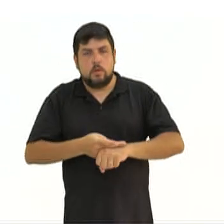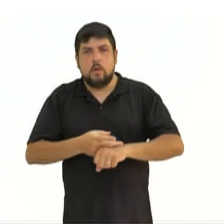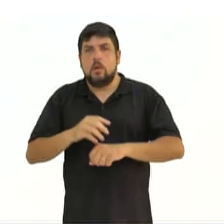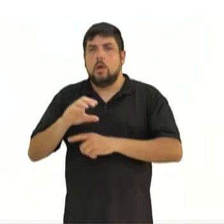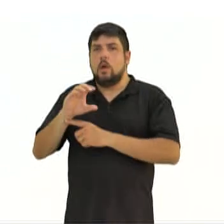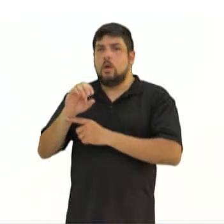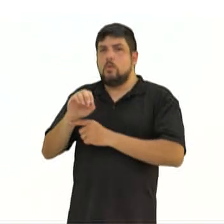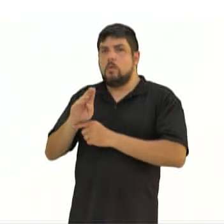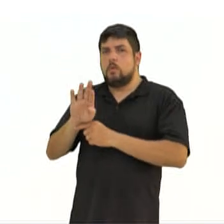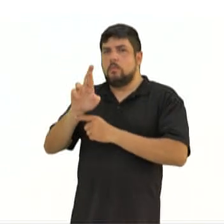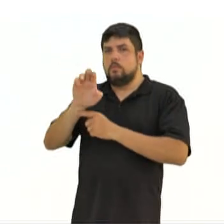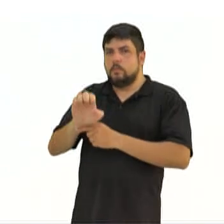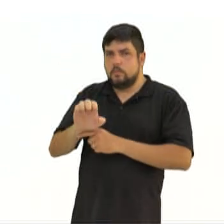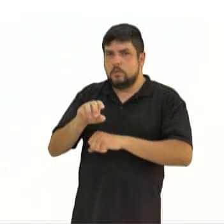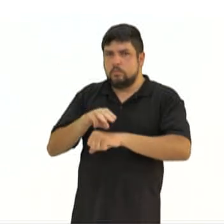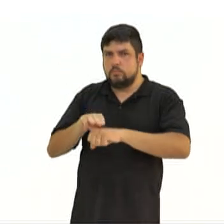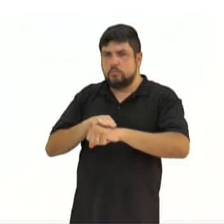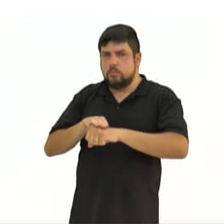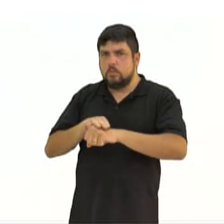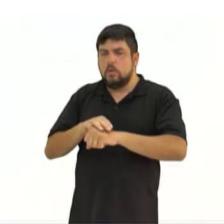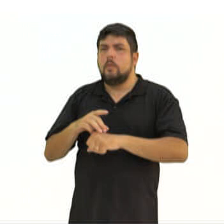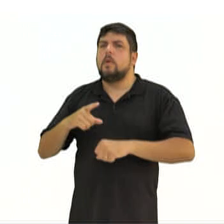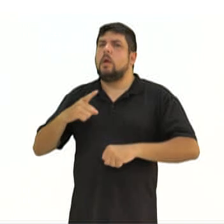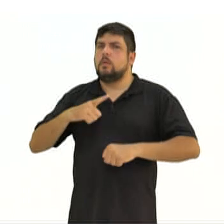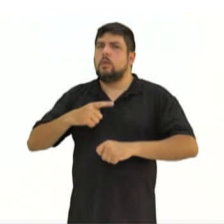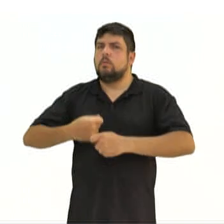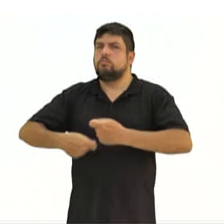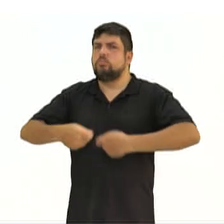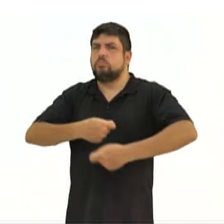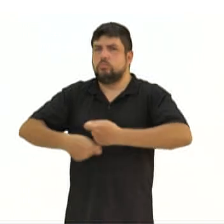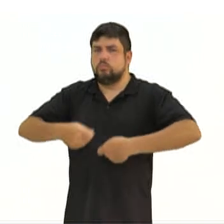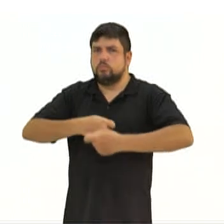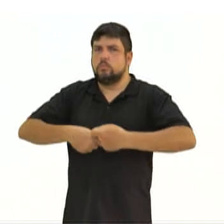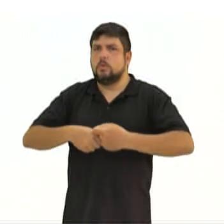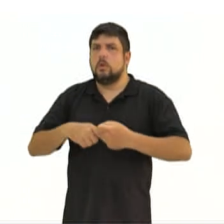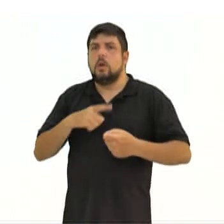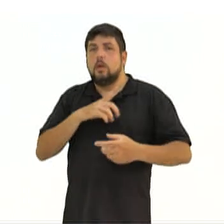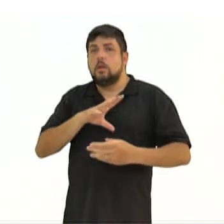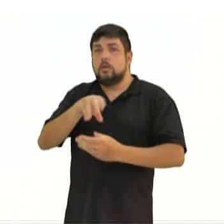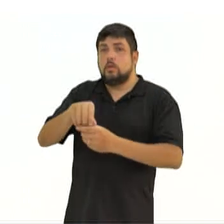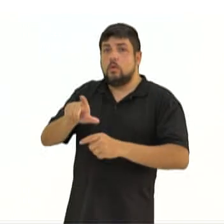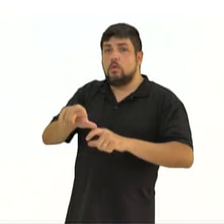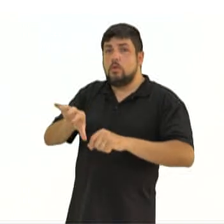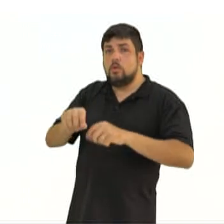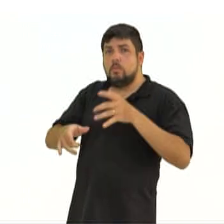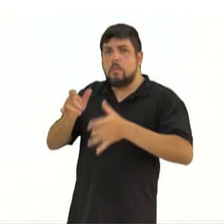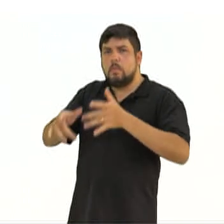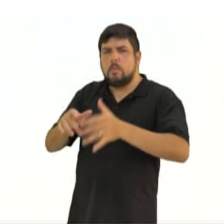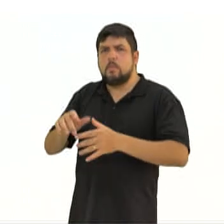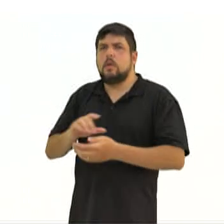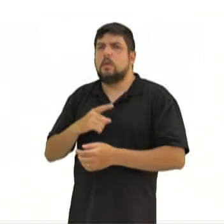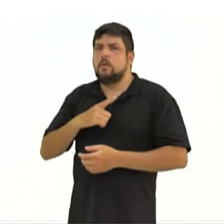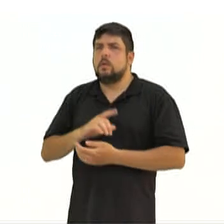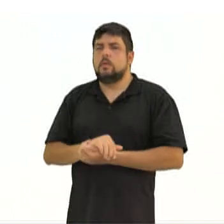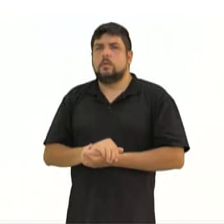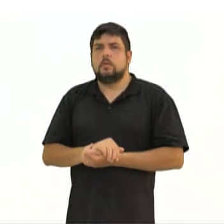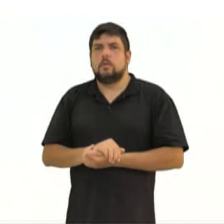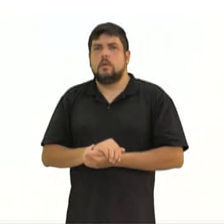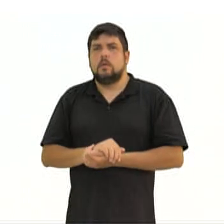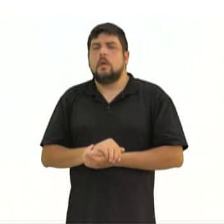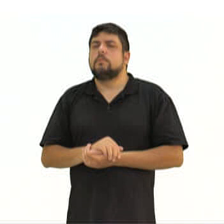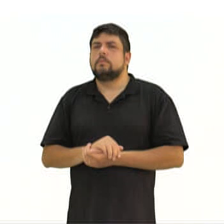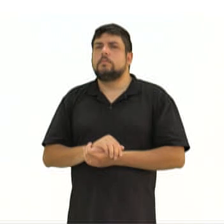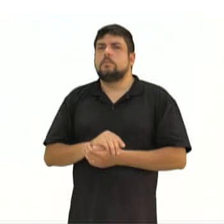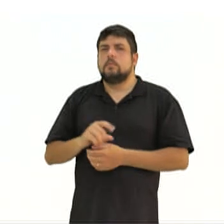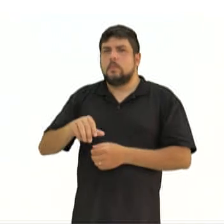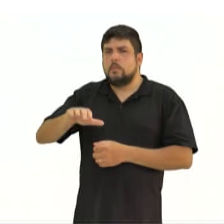valor comercial e podem ser encontrados em grande quantidade no lixo eletrônico, sendo na maioria dos casos mais barato a sua